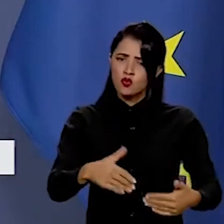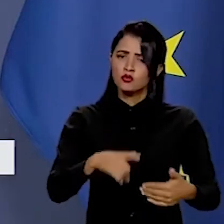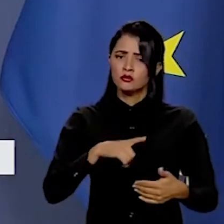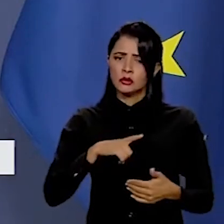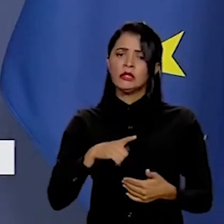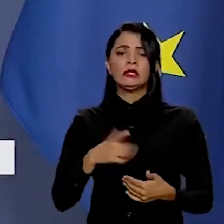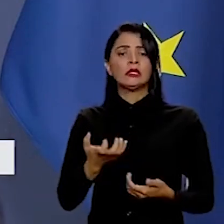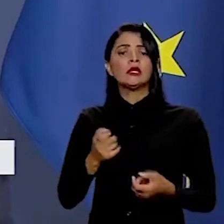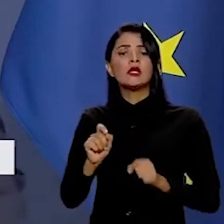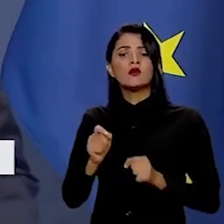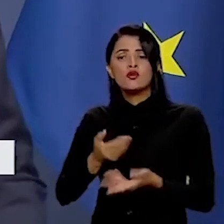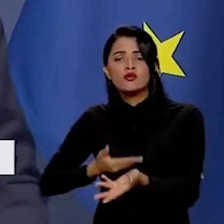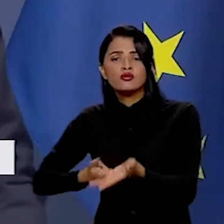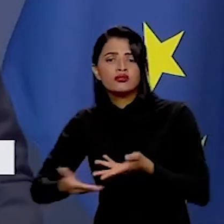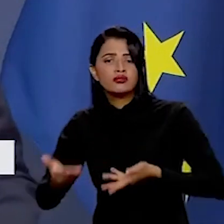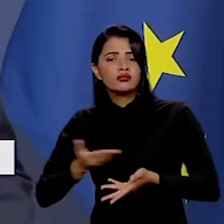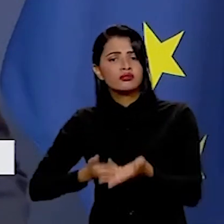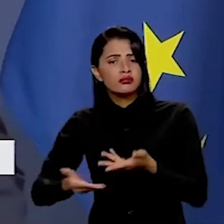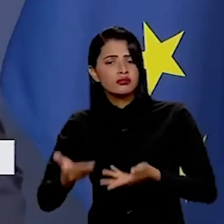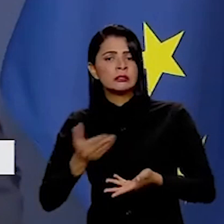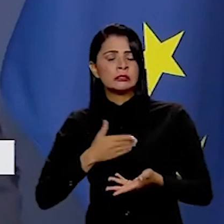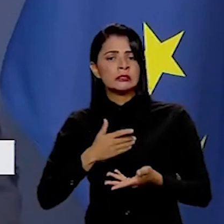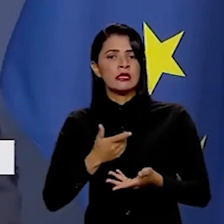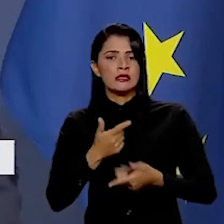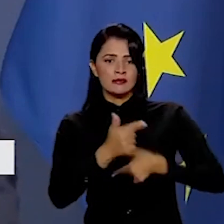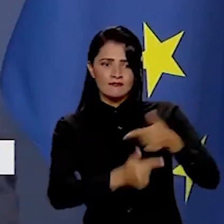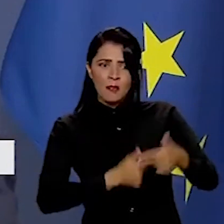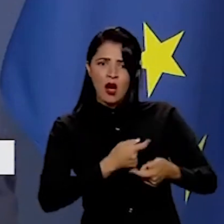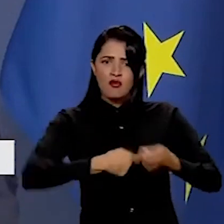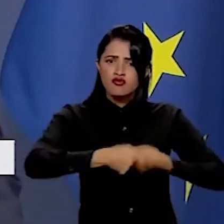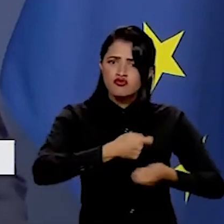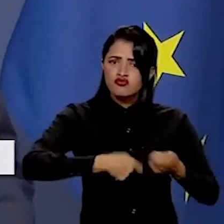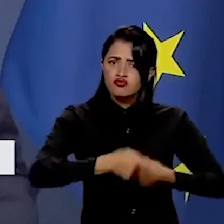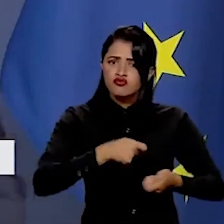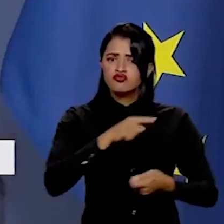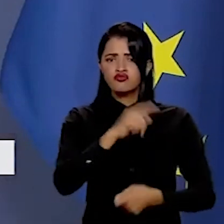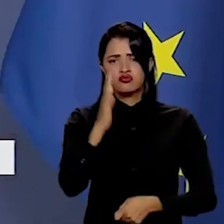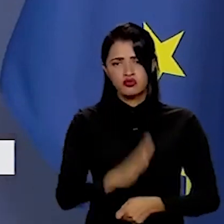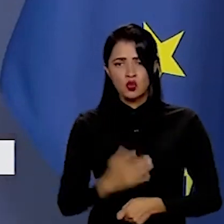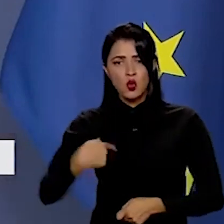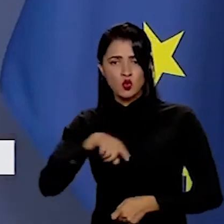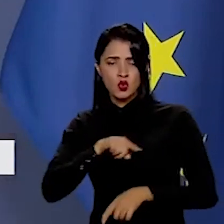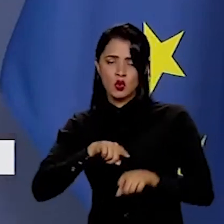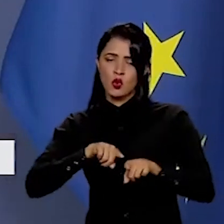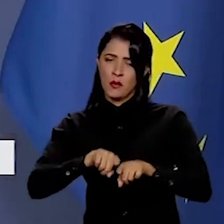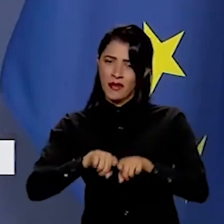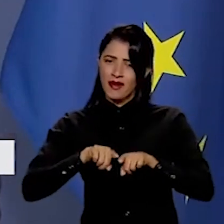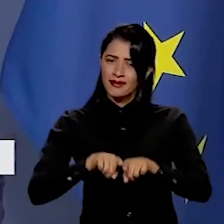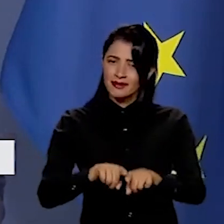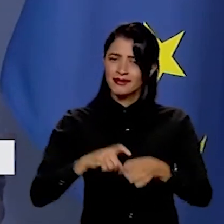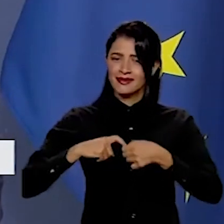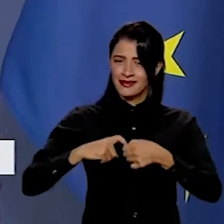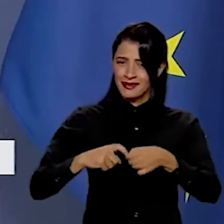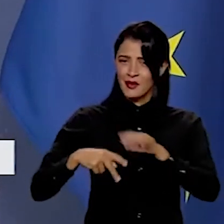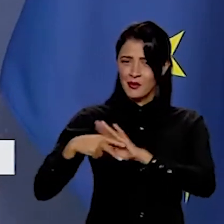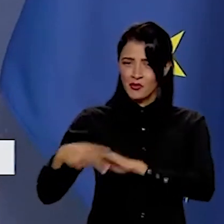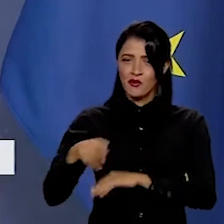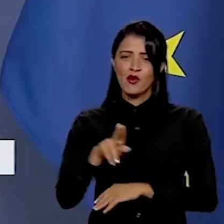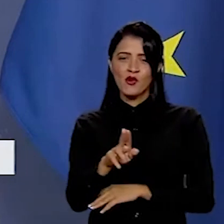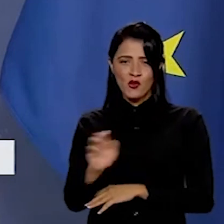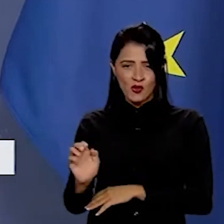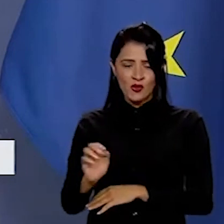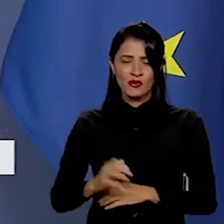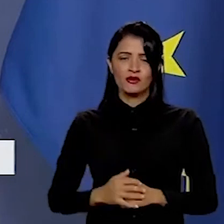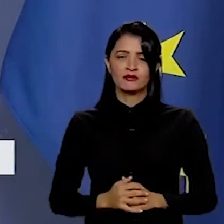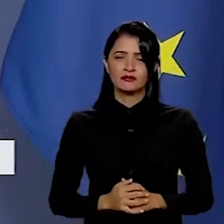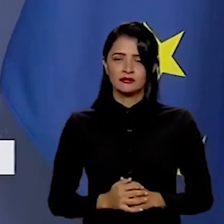compartilhar essa intensidade da atividade econômica com os nossos parceiros da União Europeia